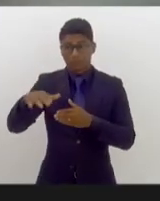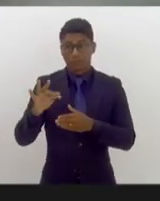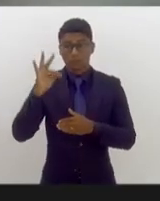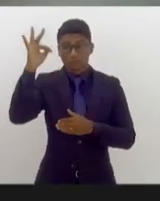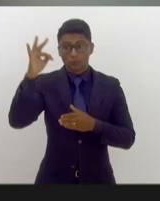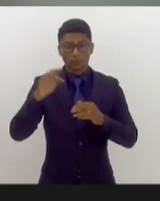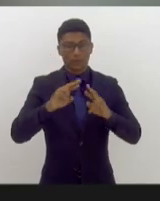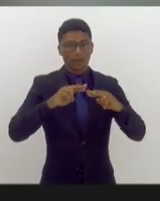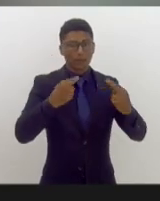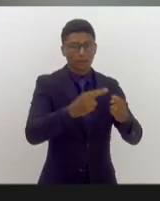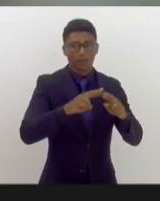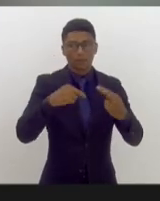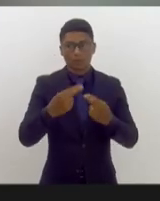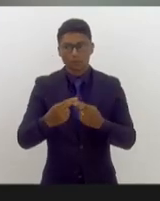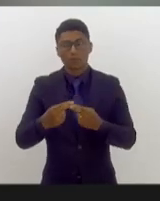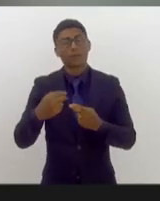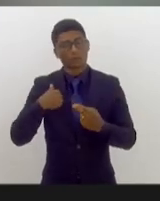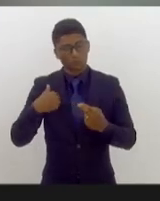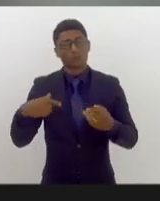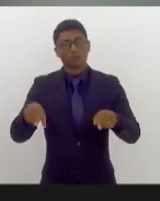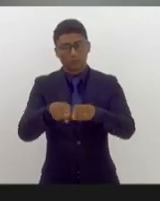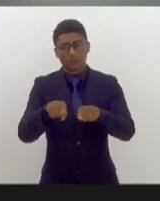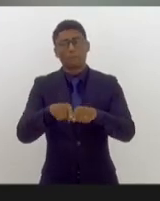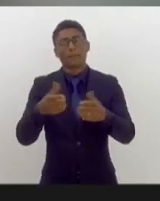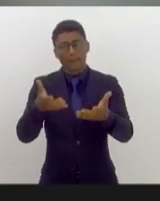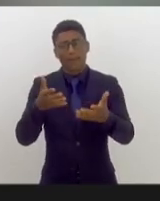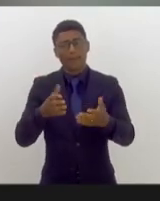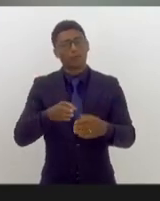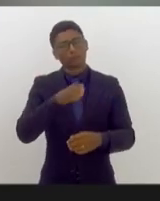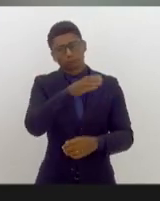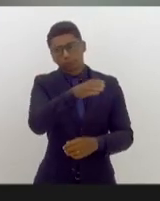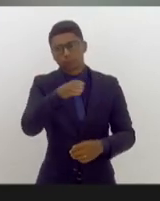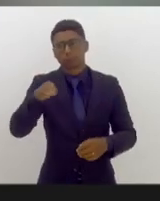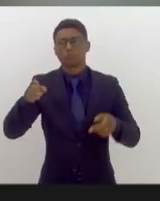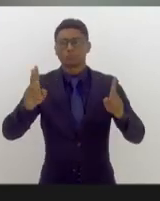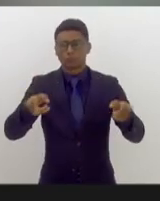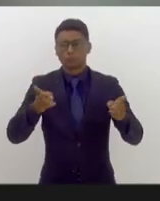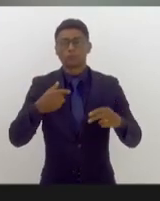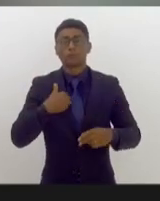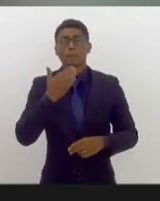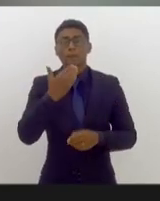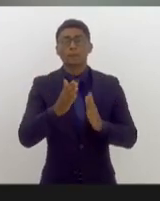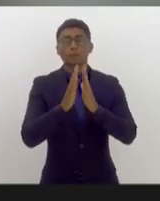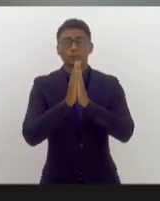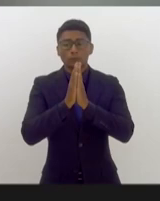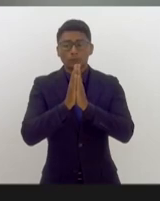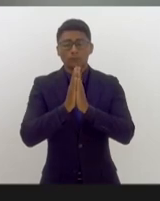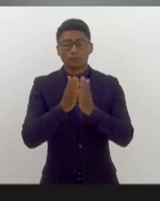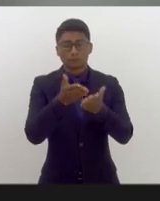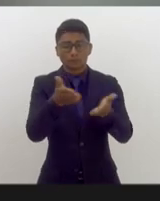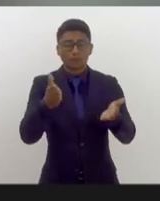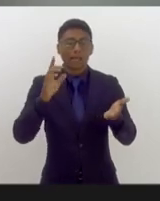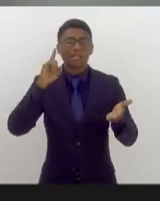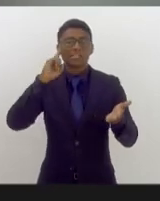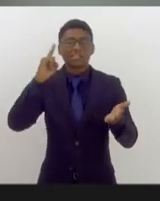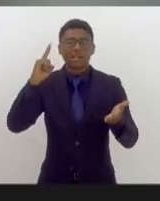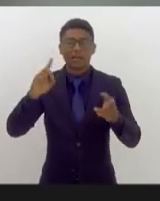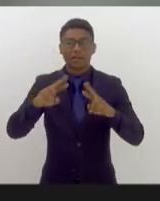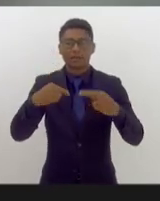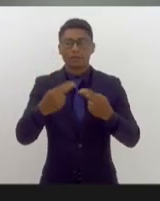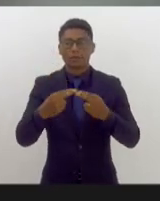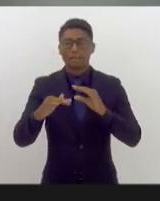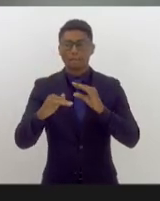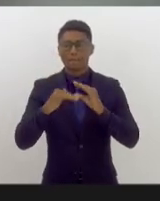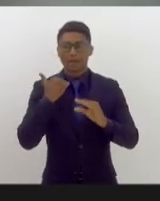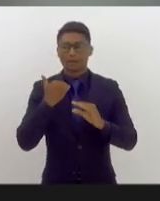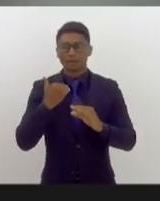vou pedir, deputado Serafini, se possível, para enviarem as datas, os convites, com um pouco mais de